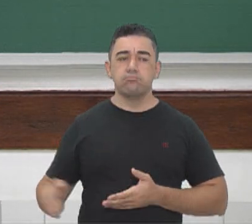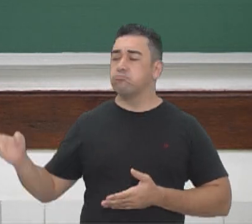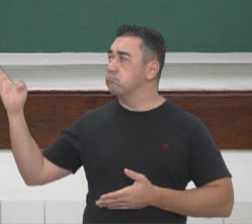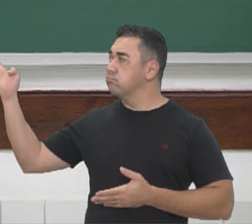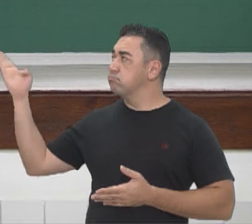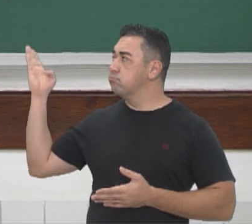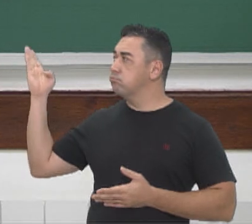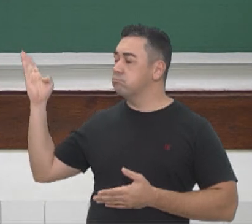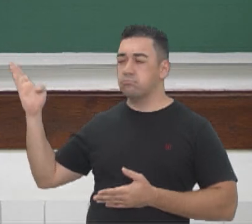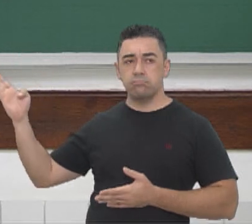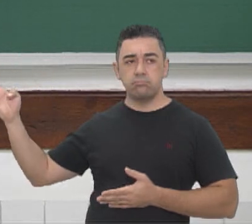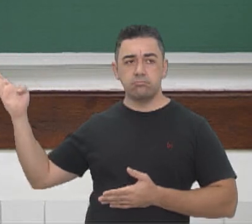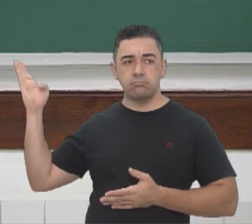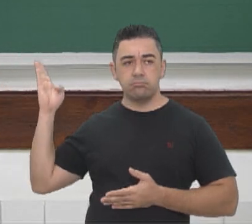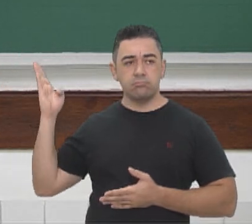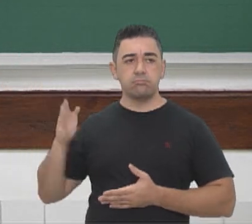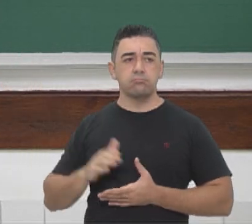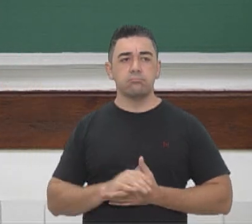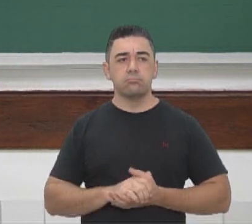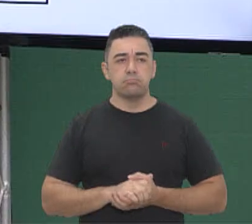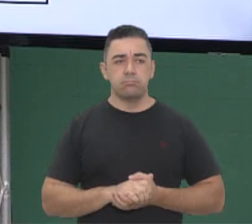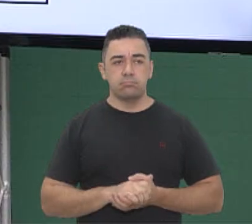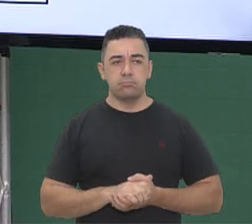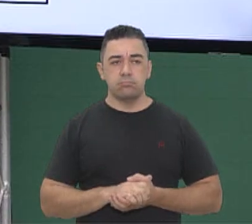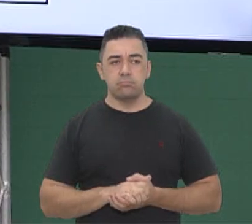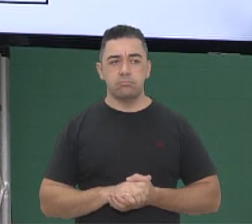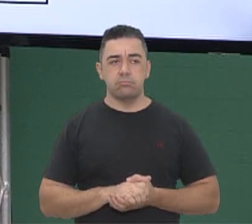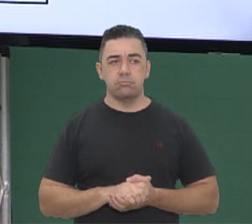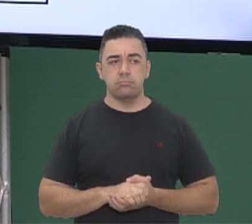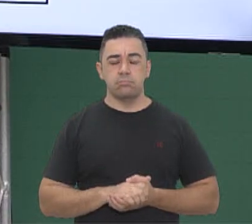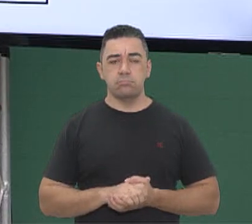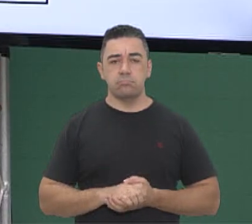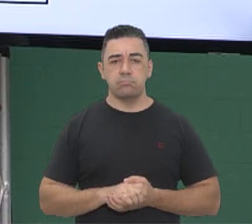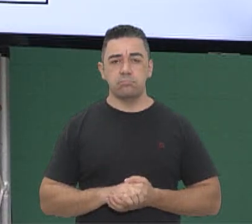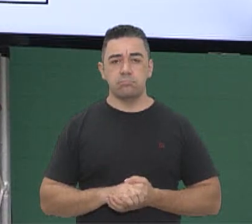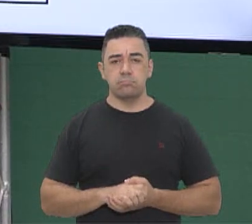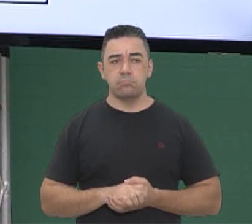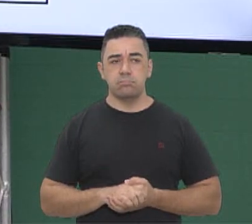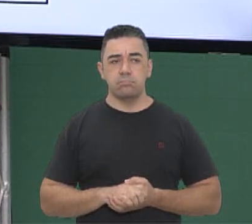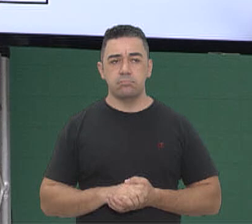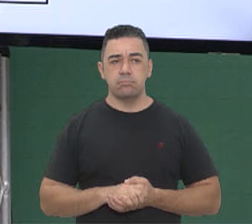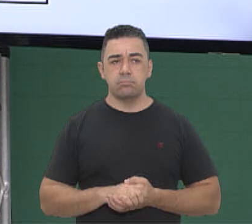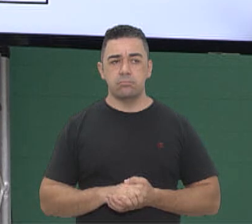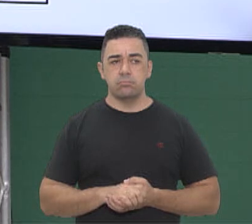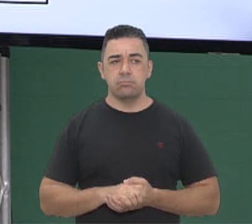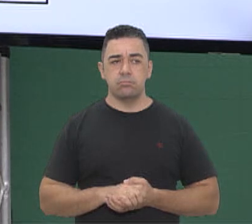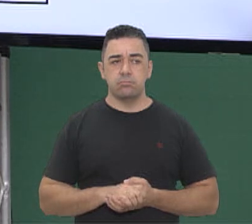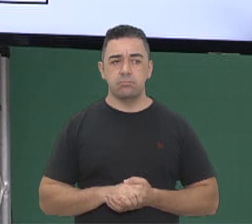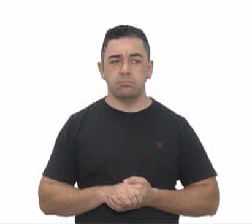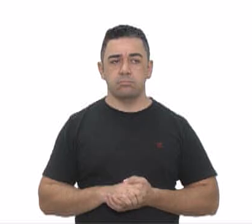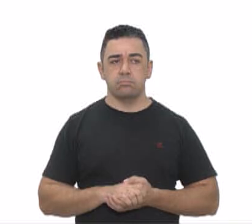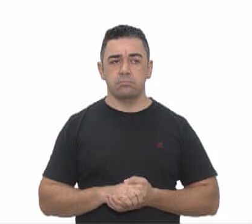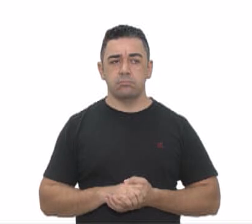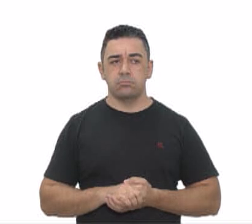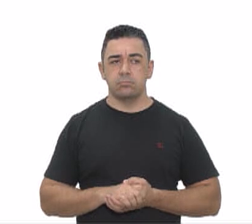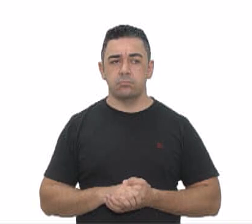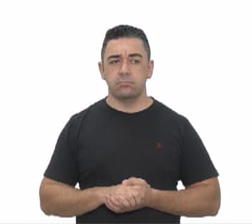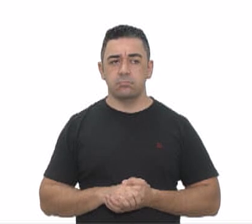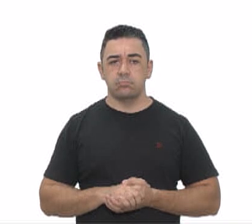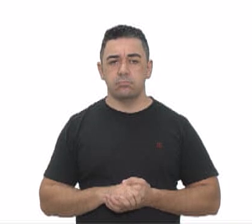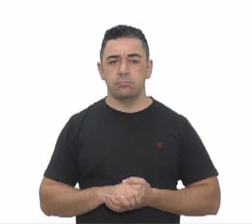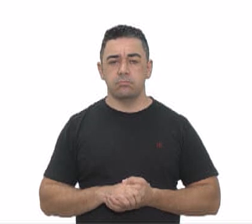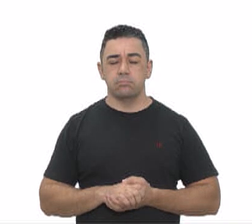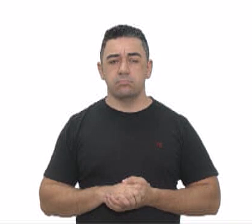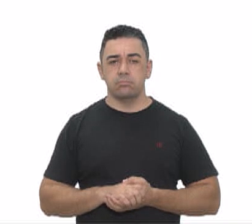usted va. Nosotros, nosotras, vamos. Vosotros e vosotras, vais. Eles, eles e